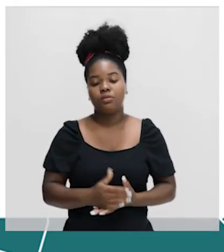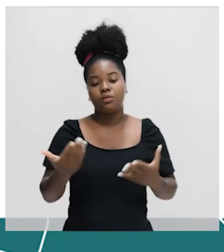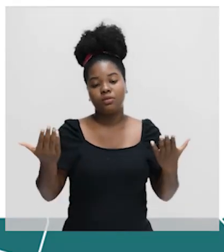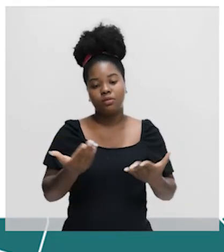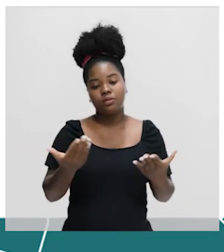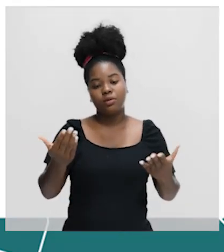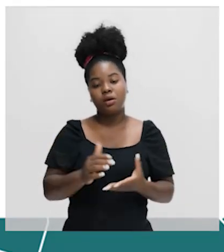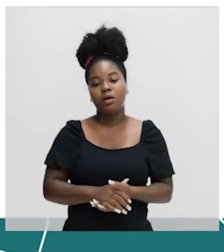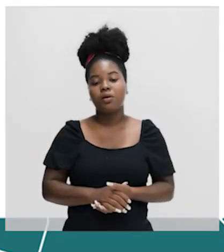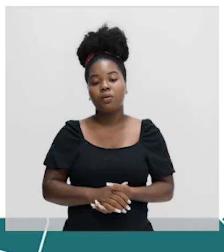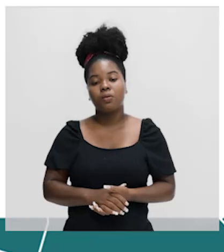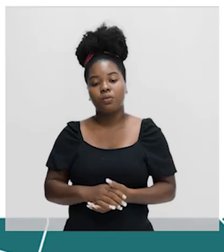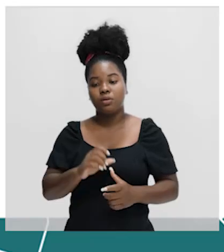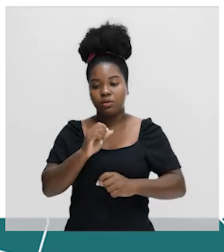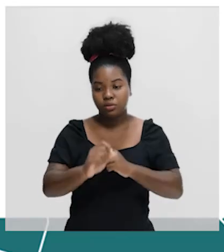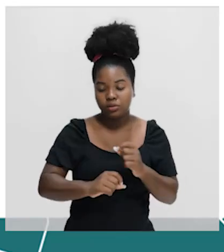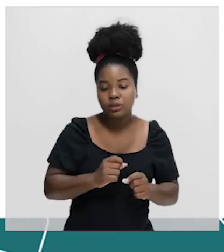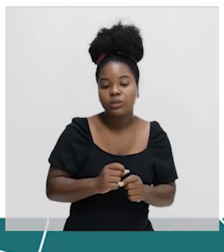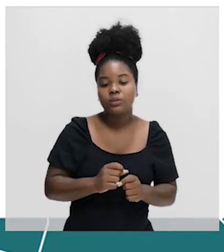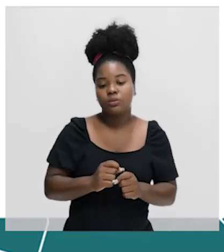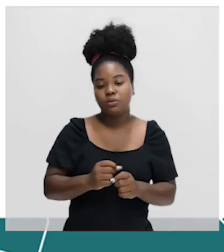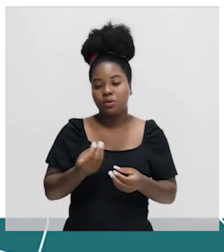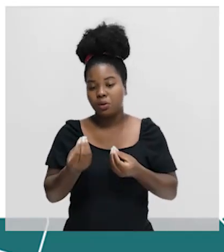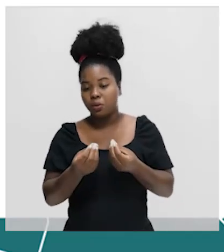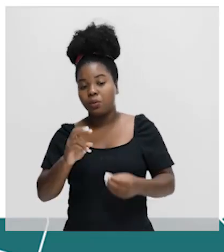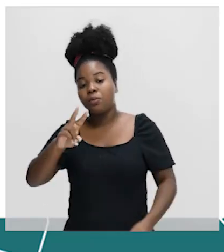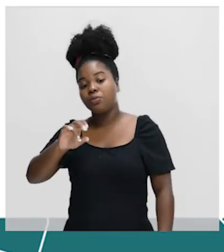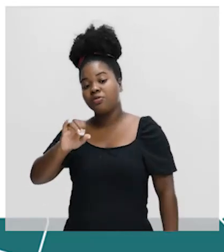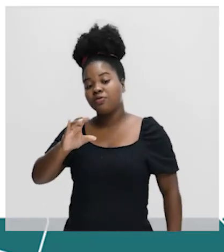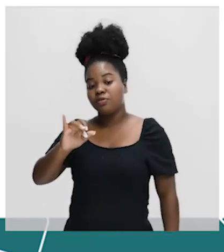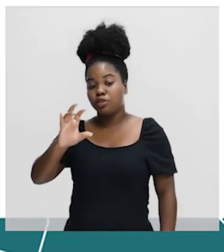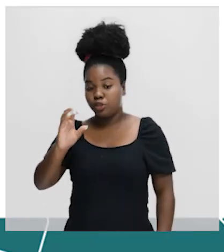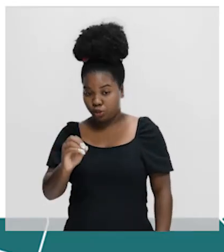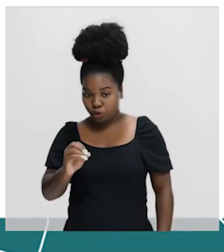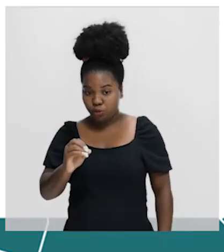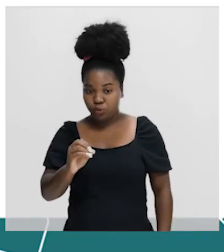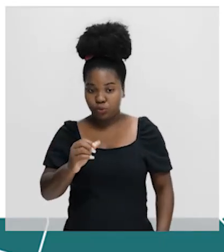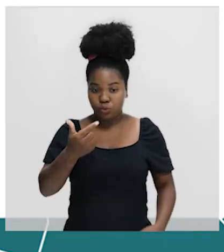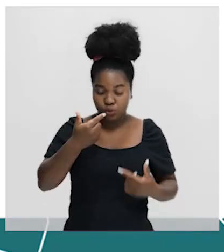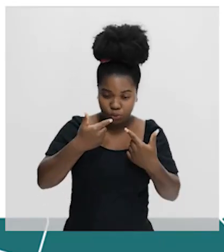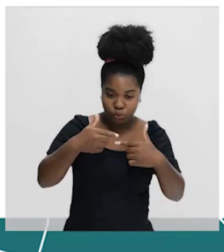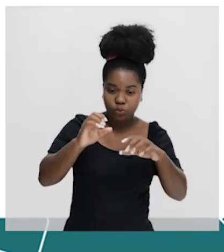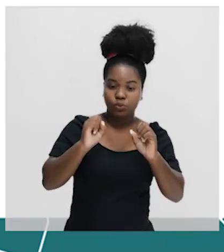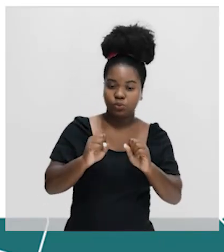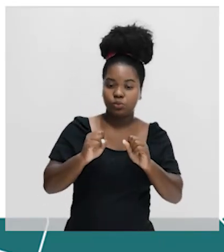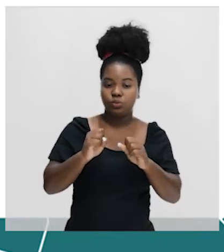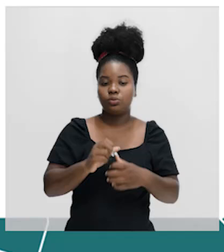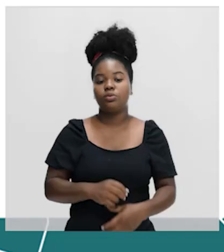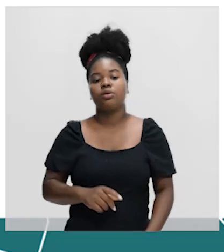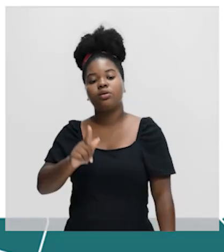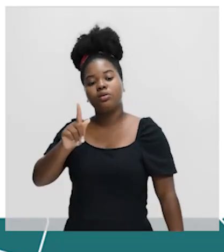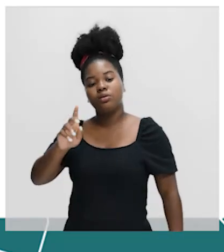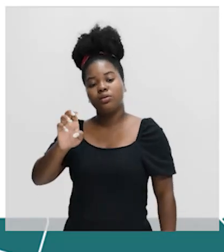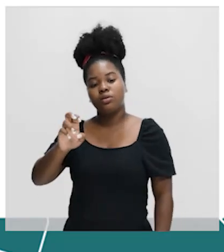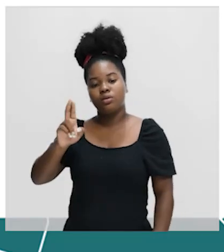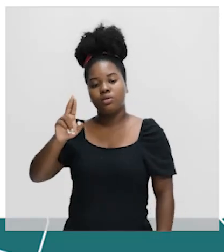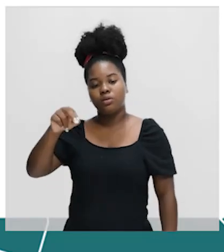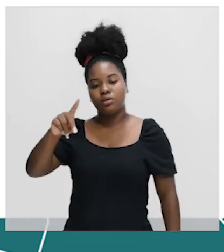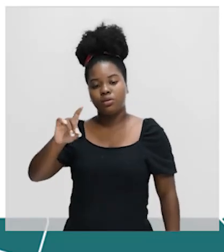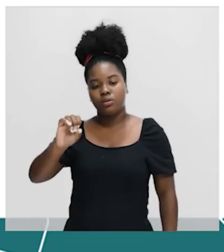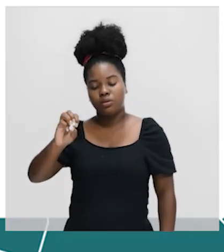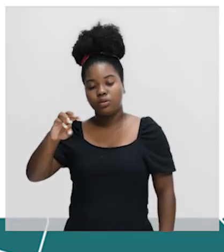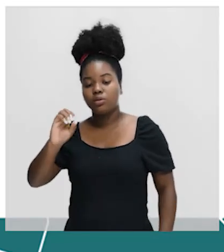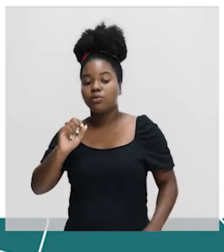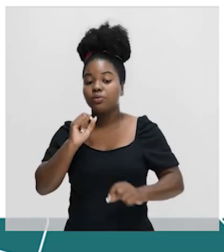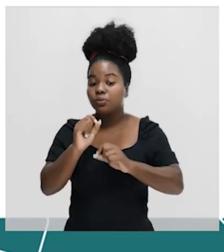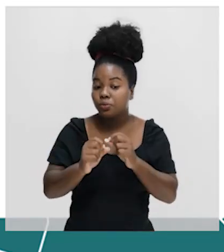falar sobre um vício de linguagem. Qual é esse vício de linguagem? É o gerundismo. O que seria o gerundismo? O